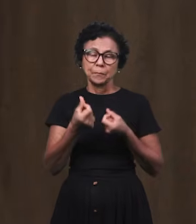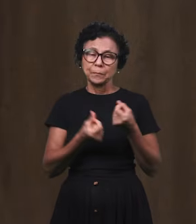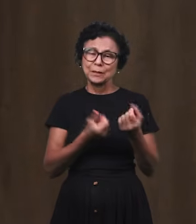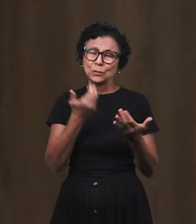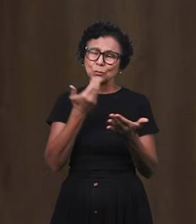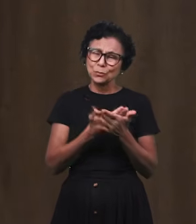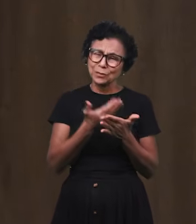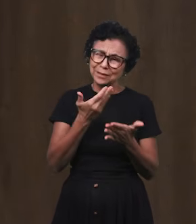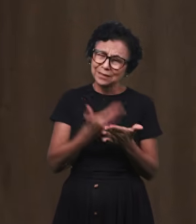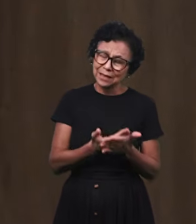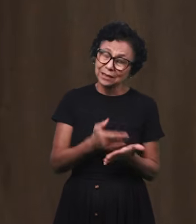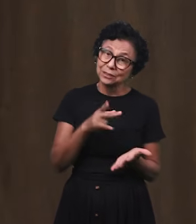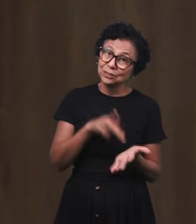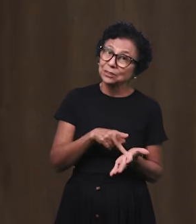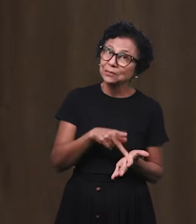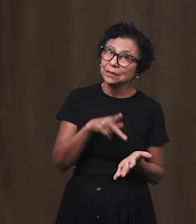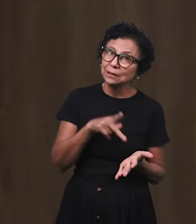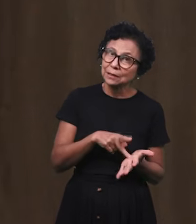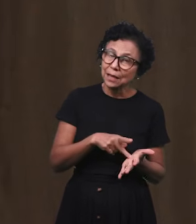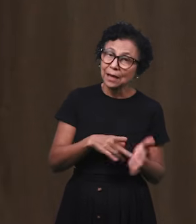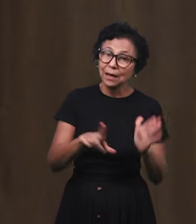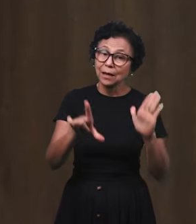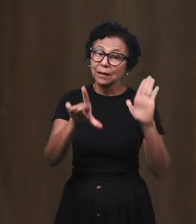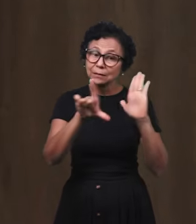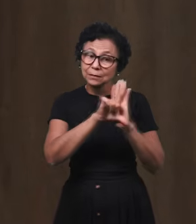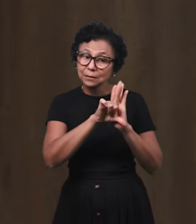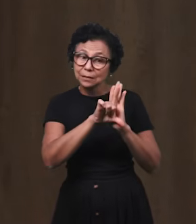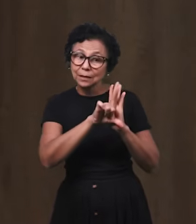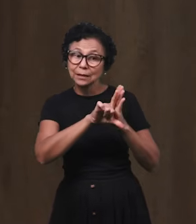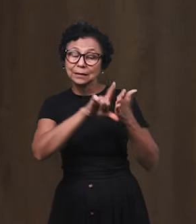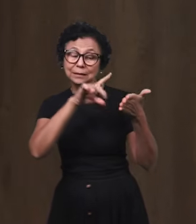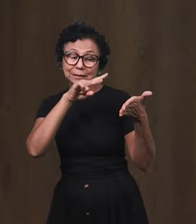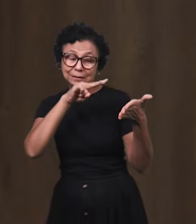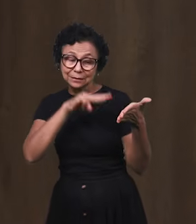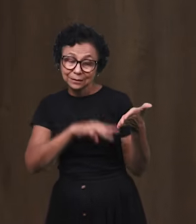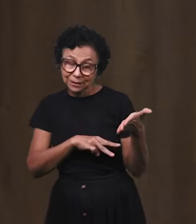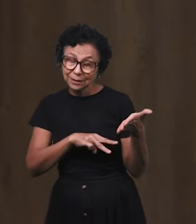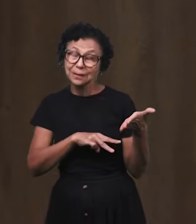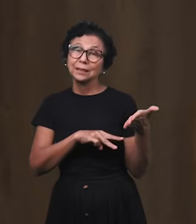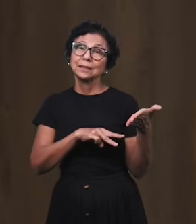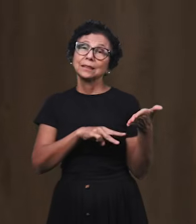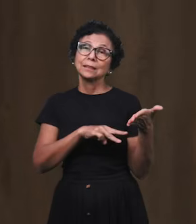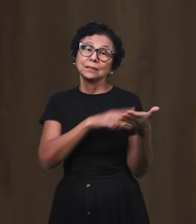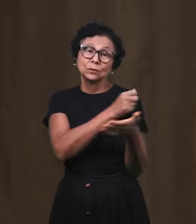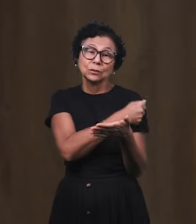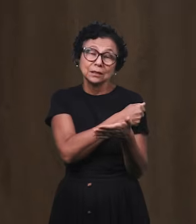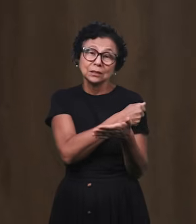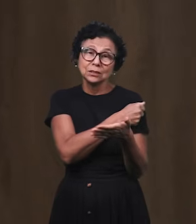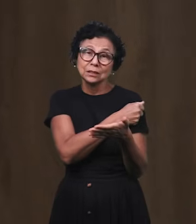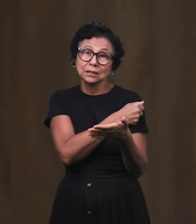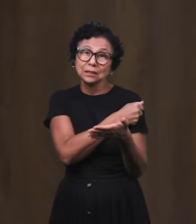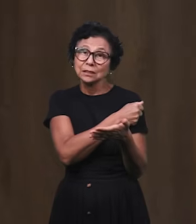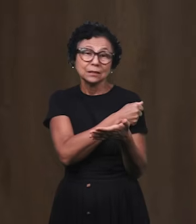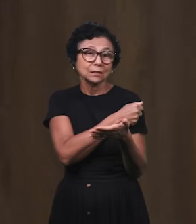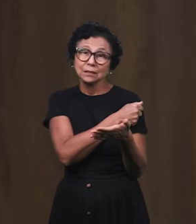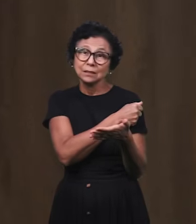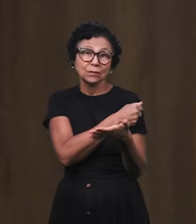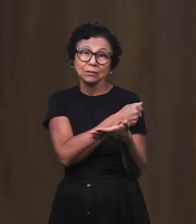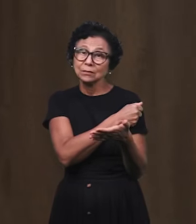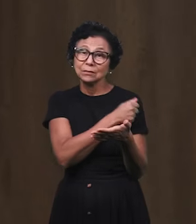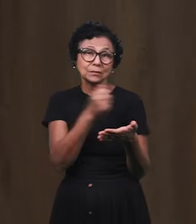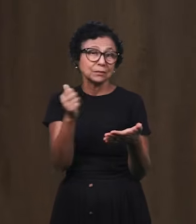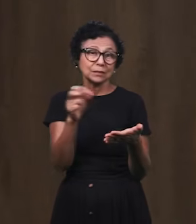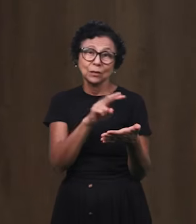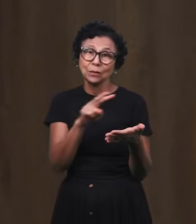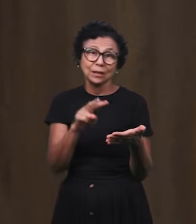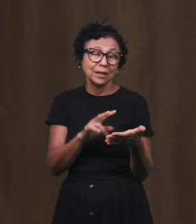estudante que sai da faculdade sem ler, né? Só fica ali assistindo aula e estudando para a prova. Leis são diversas. Então, assim,